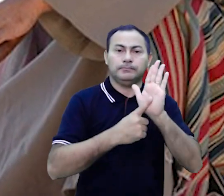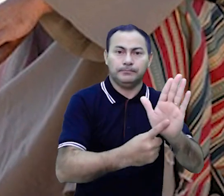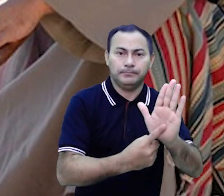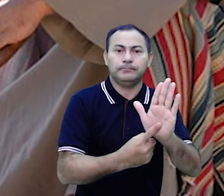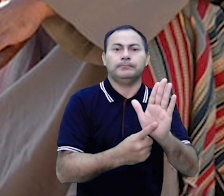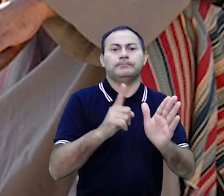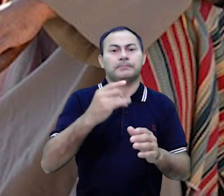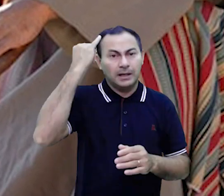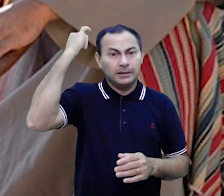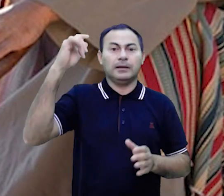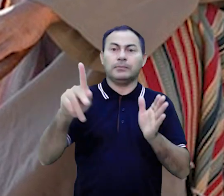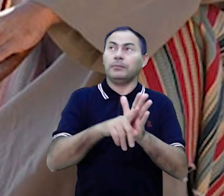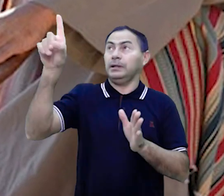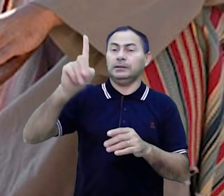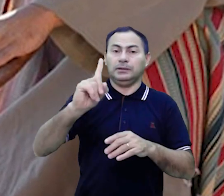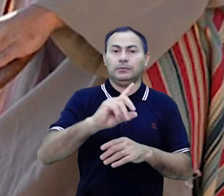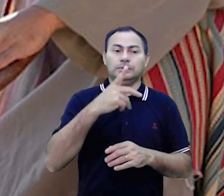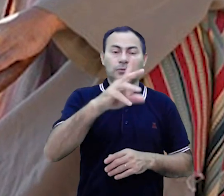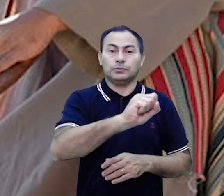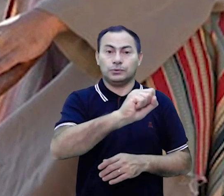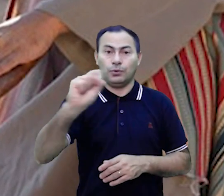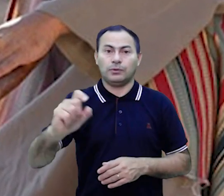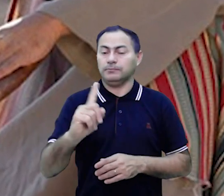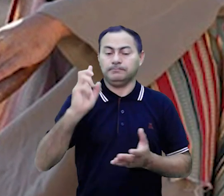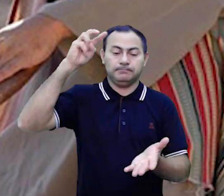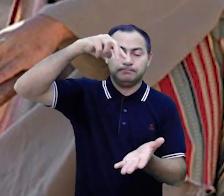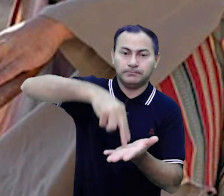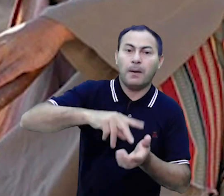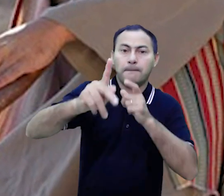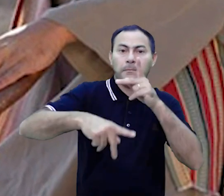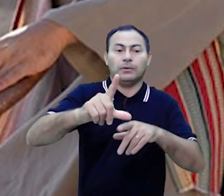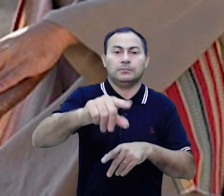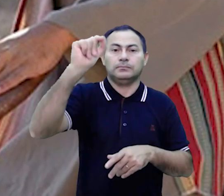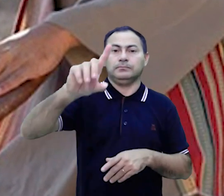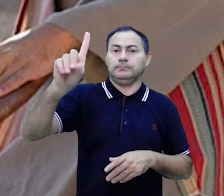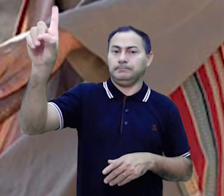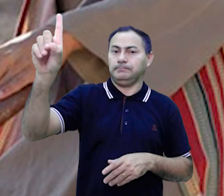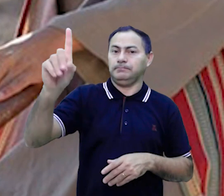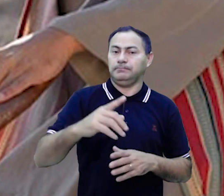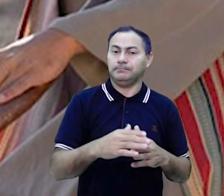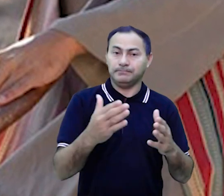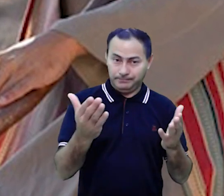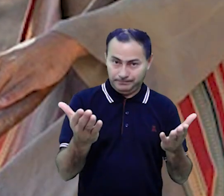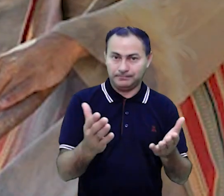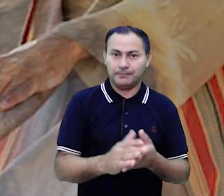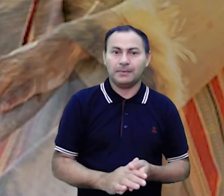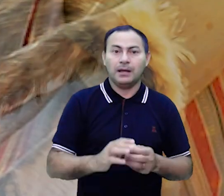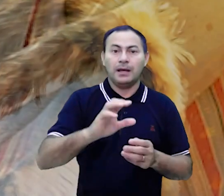quando Deus mostrou que isso era a ideia dele e não do seu sogro, que não pertencia ao povo escolhido de